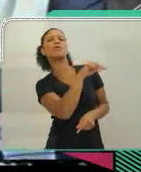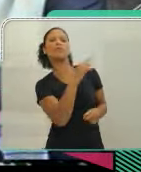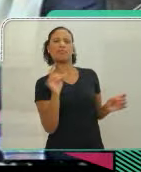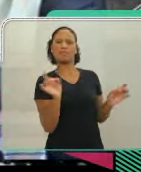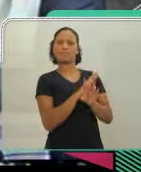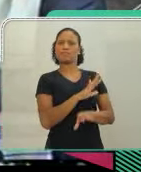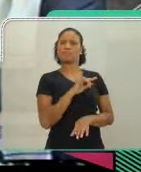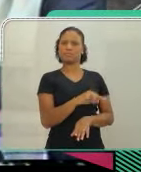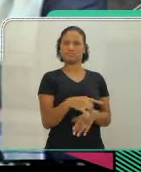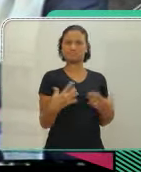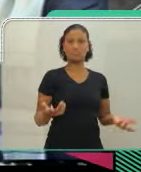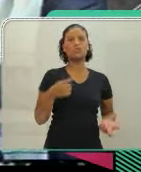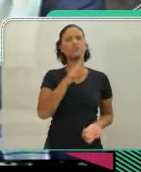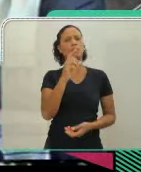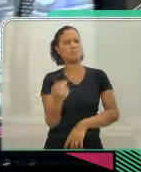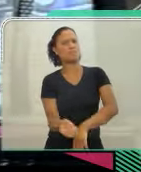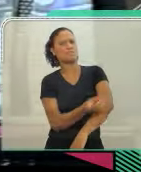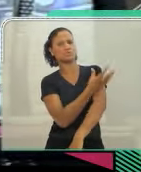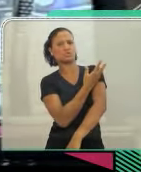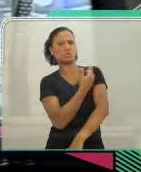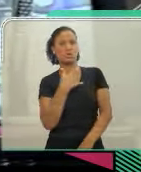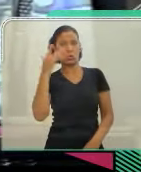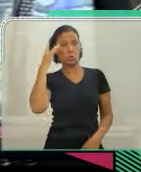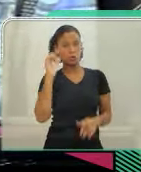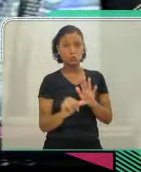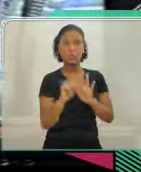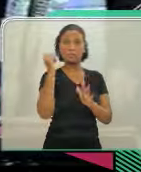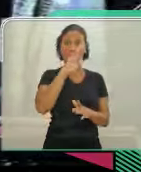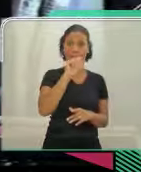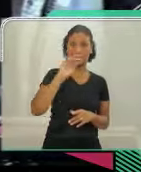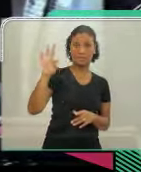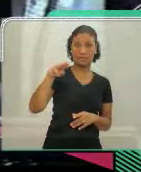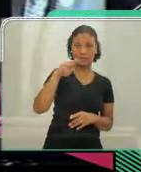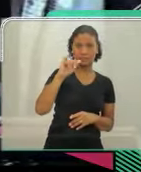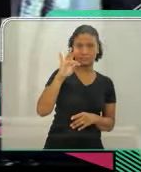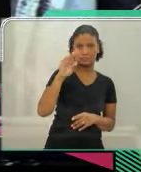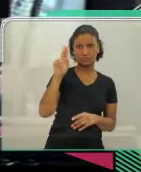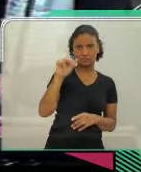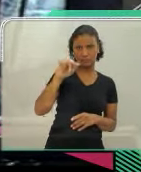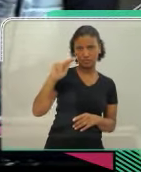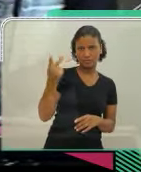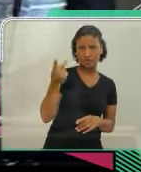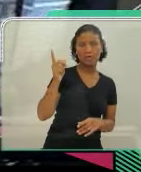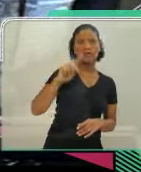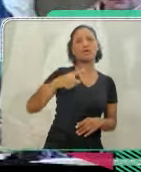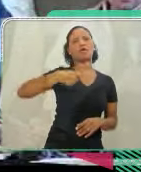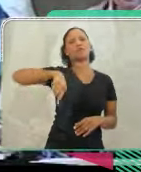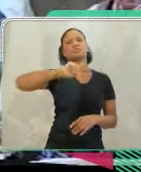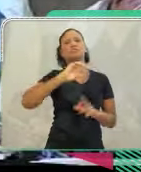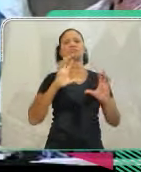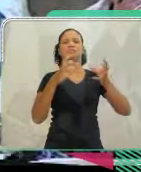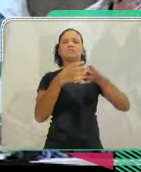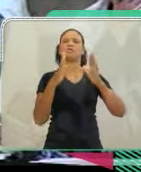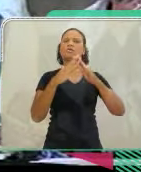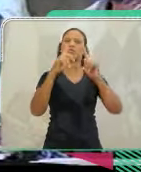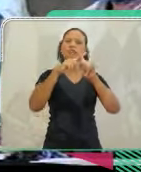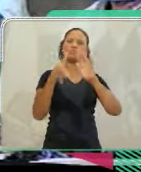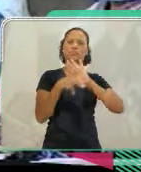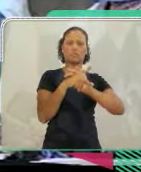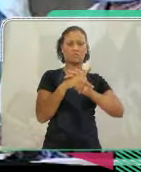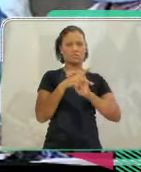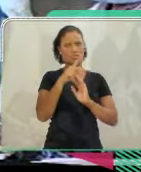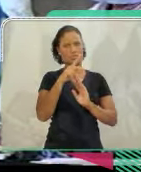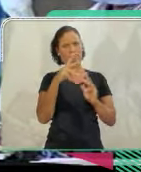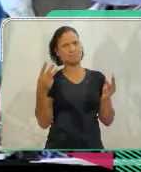eu achei que aí ela já estava pronta para isso. E foi muito emocionante. Foi muito emocionante.